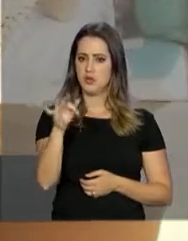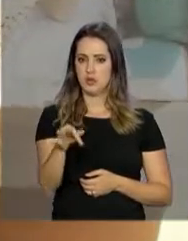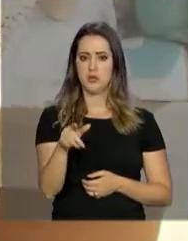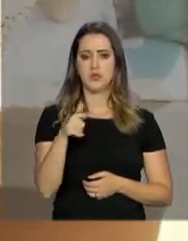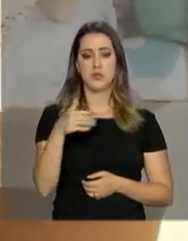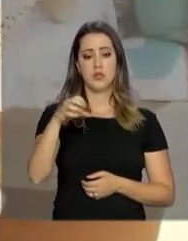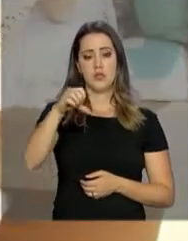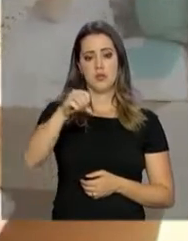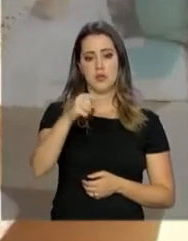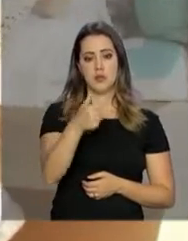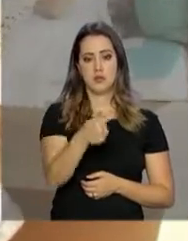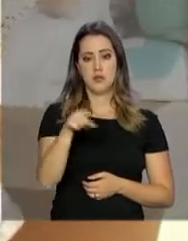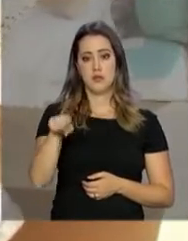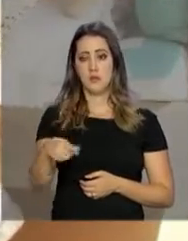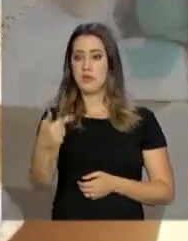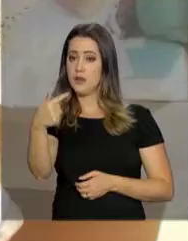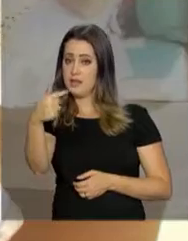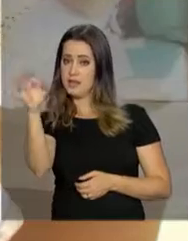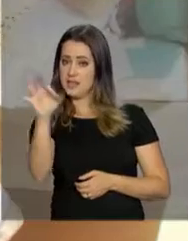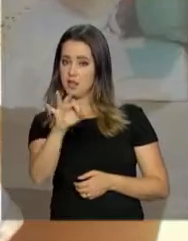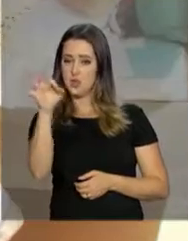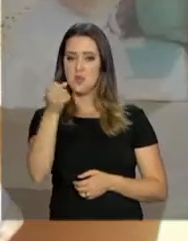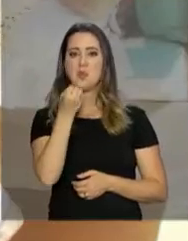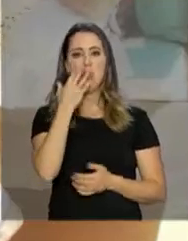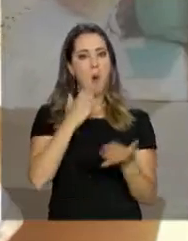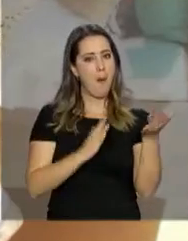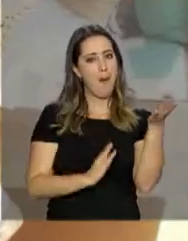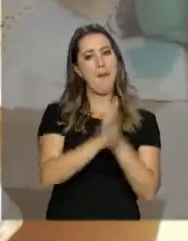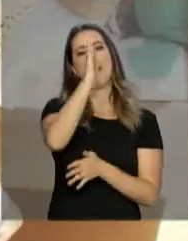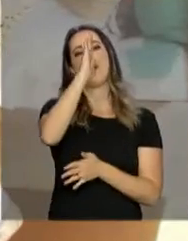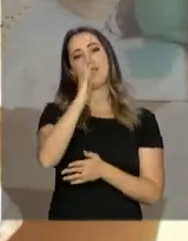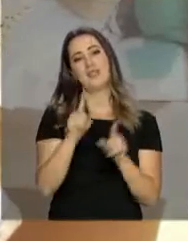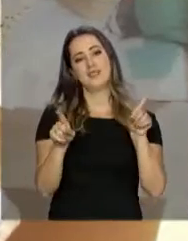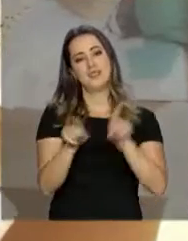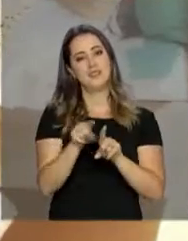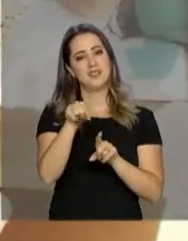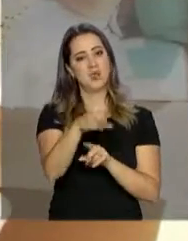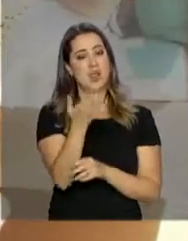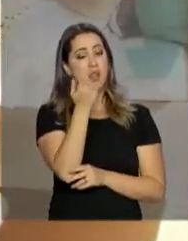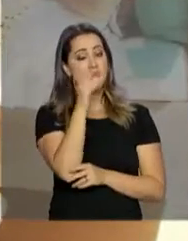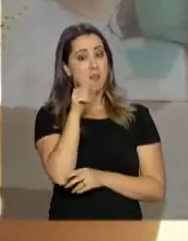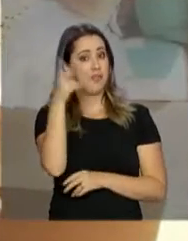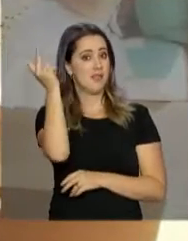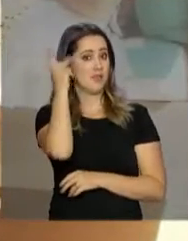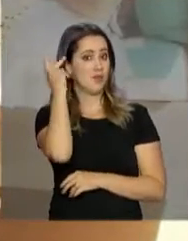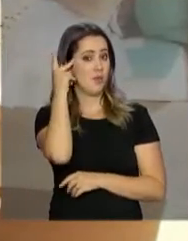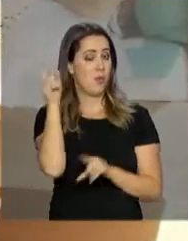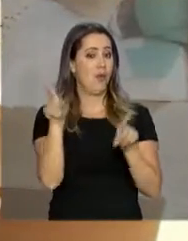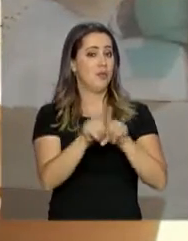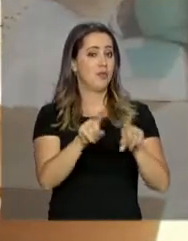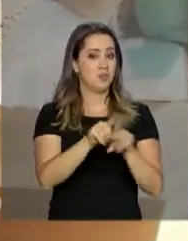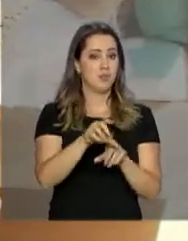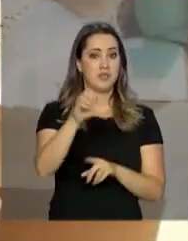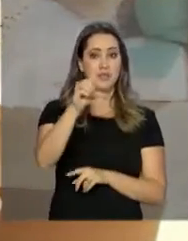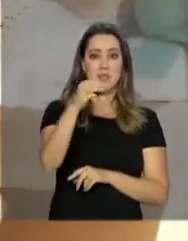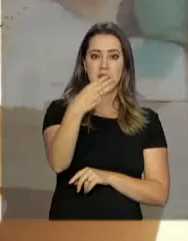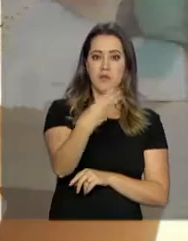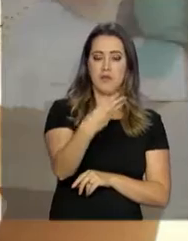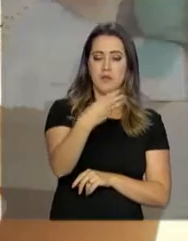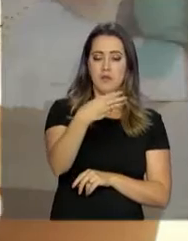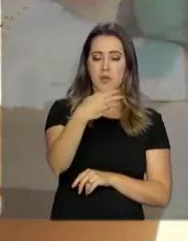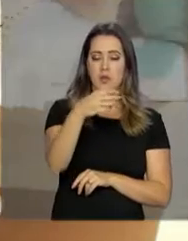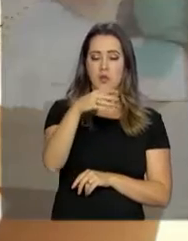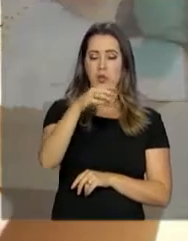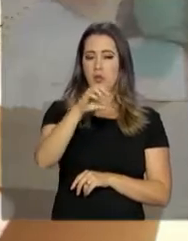tiveram 97,7 por cento de aprovação dos estrangeiros ea gastronomia de são paulo com 97,3 por cento